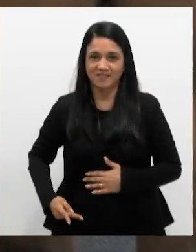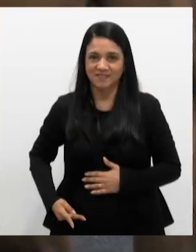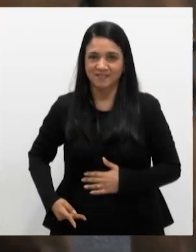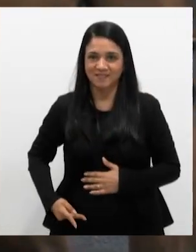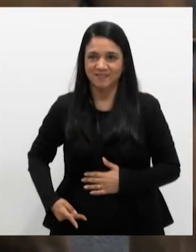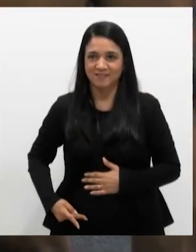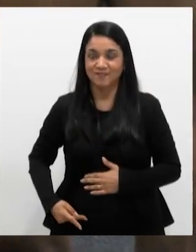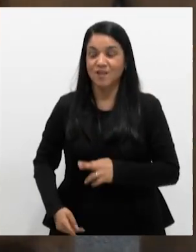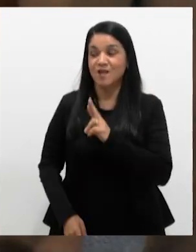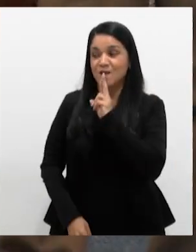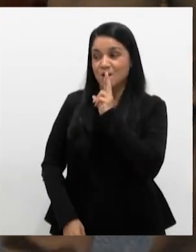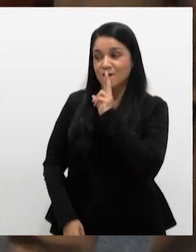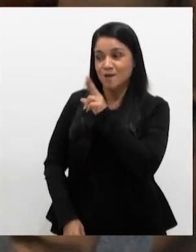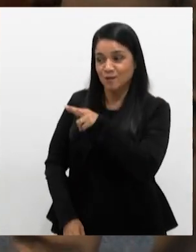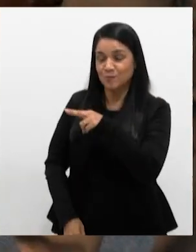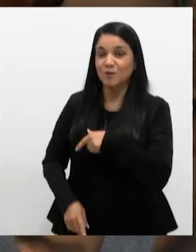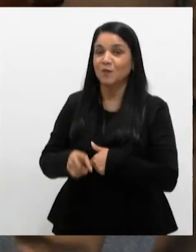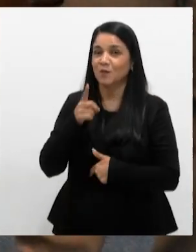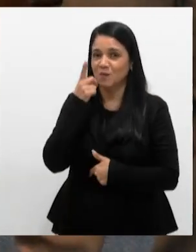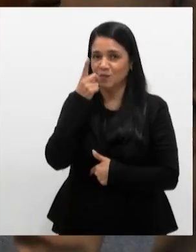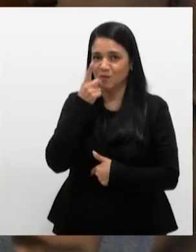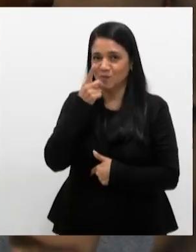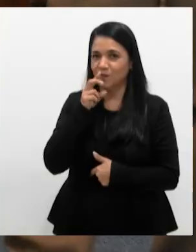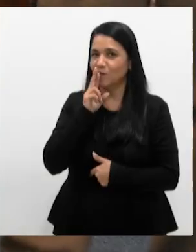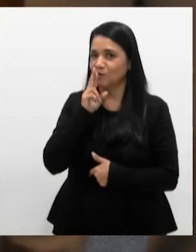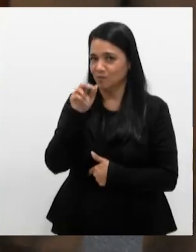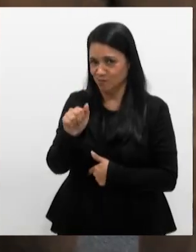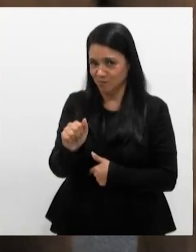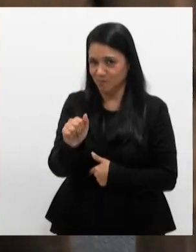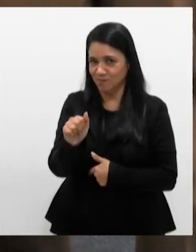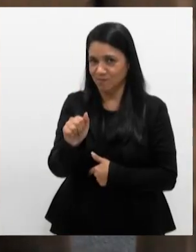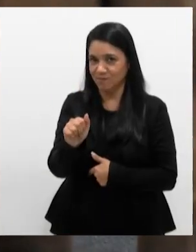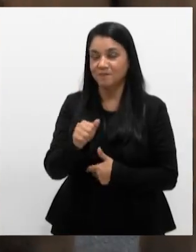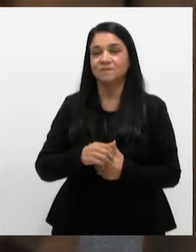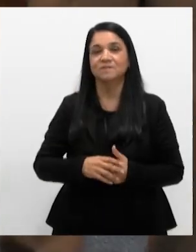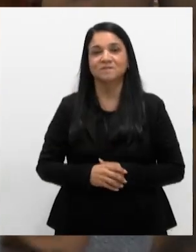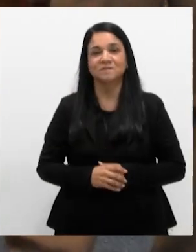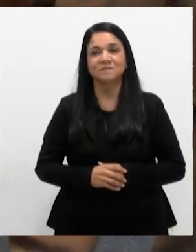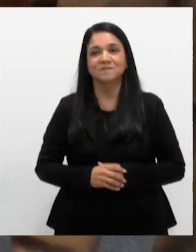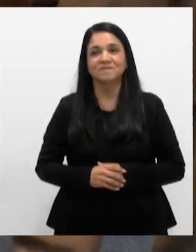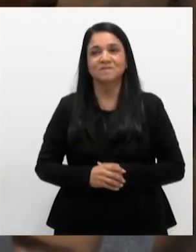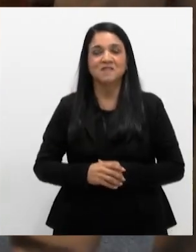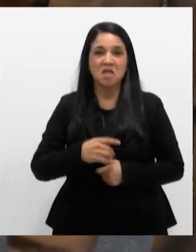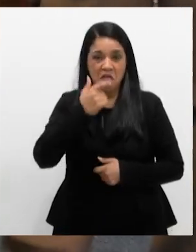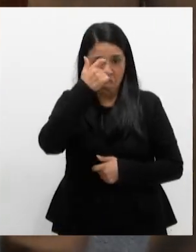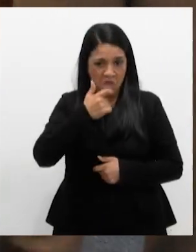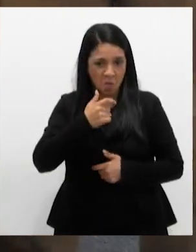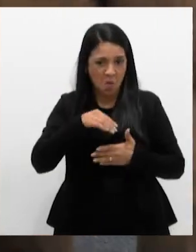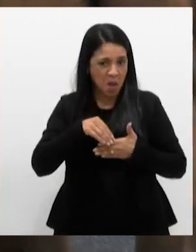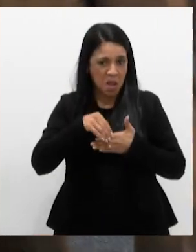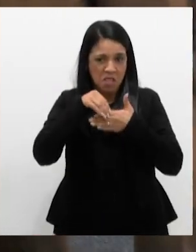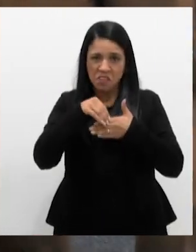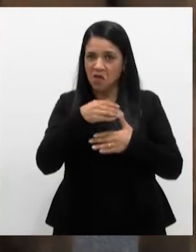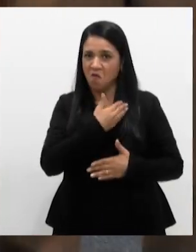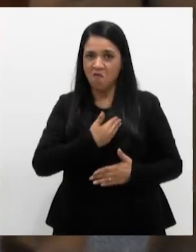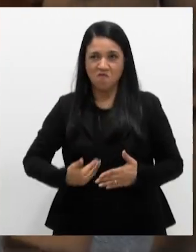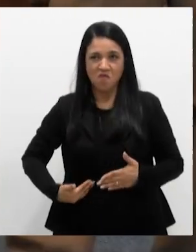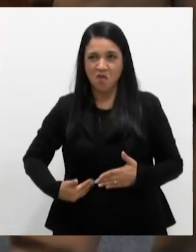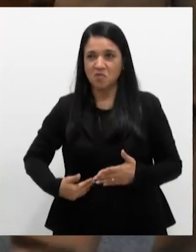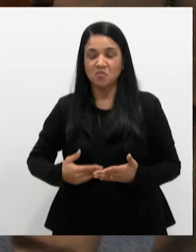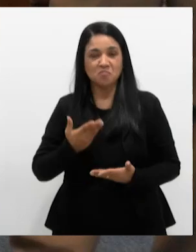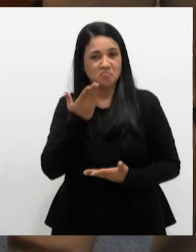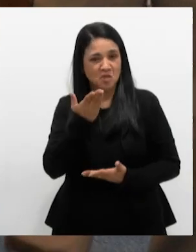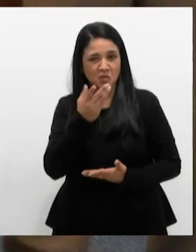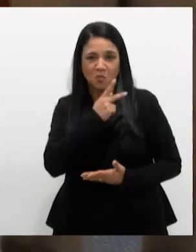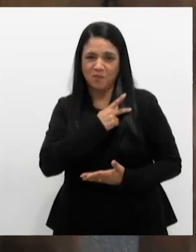mas respondendo ao deputado Amorim, não serei líder de governo nem de Vossa Excelência,